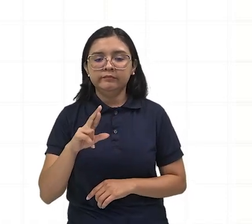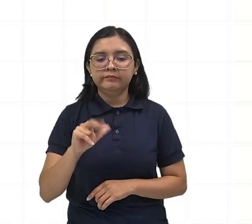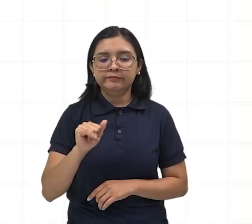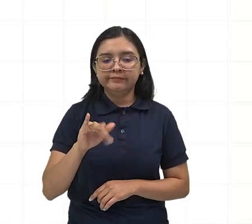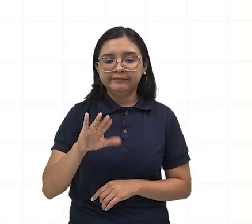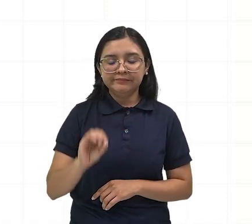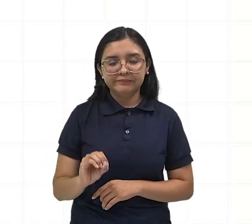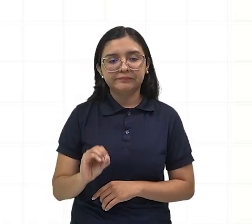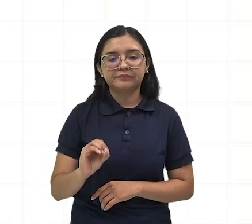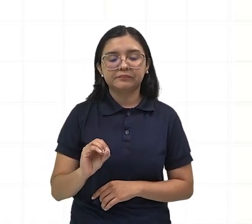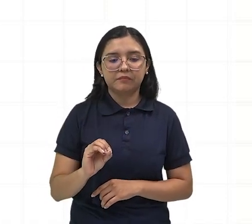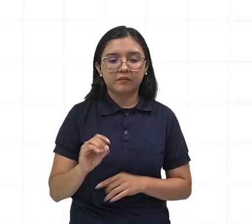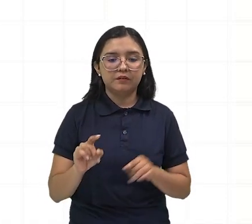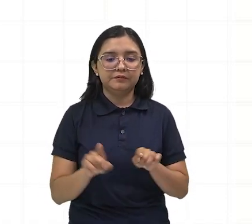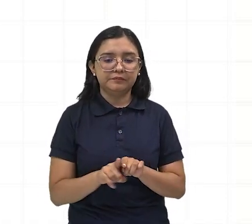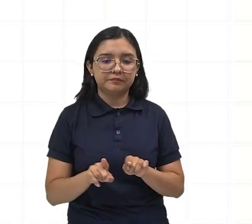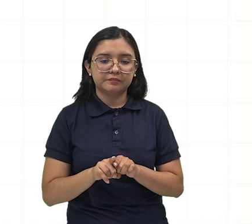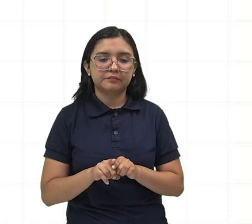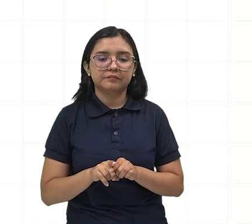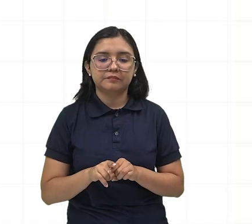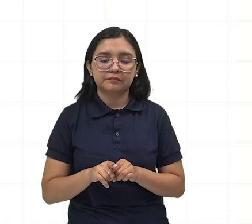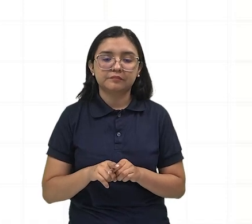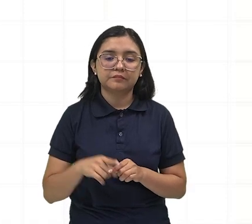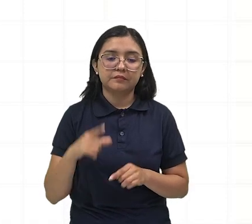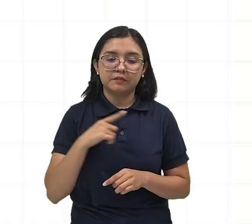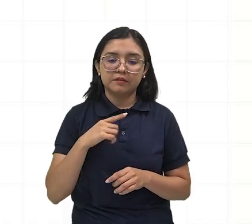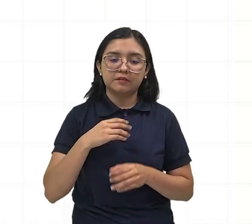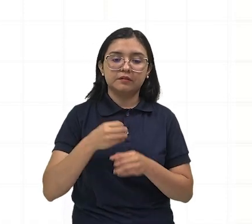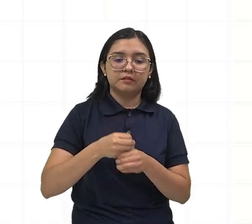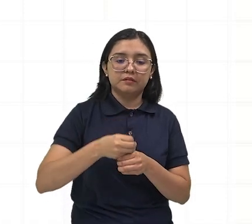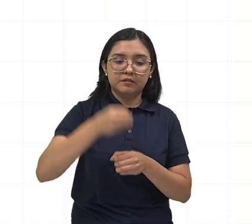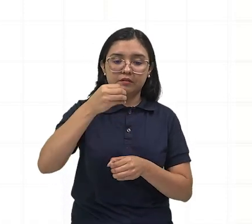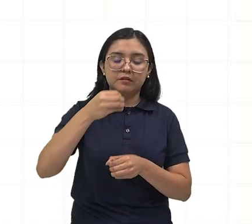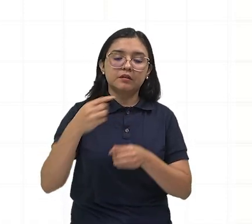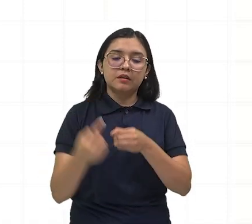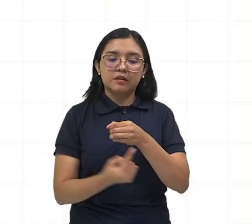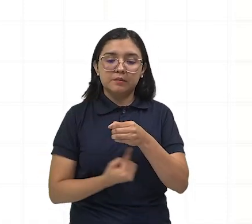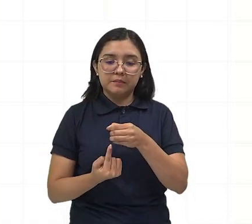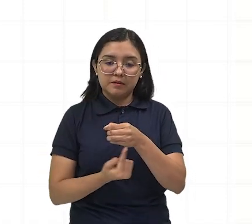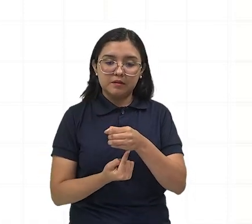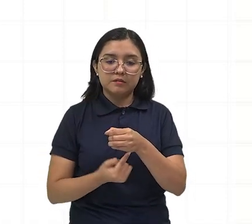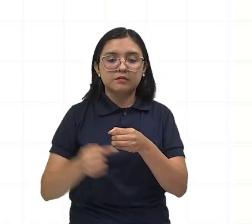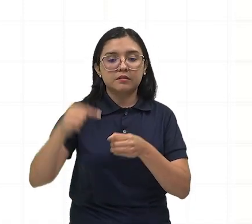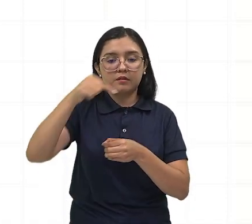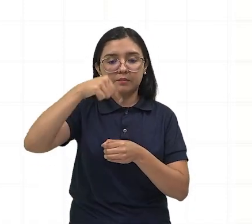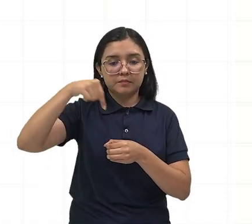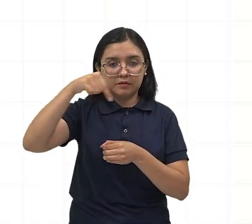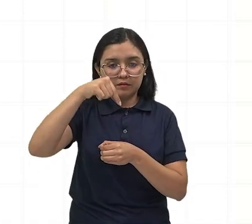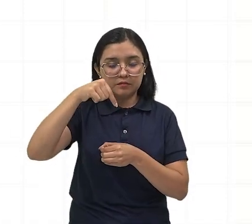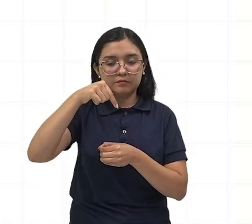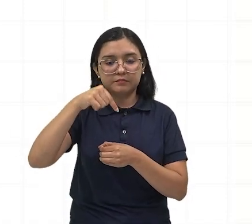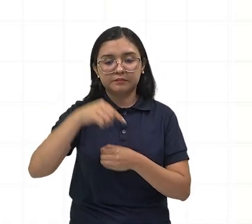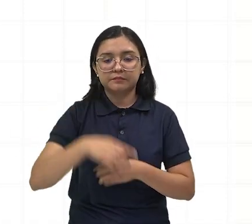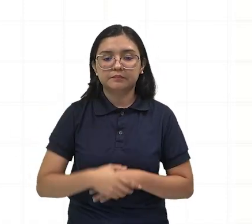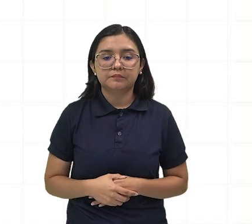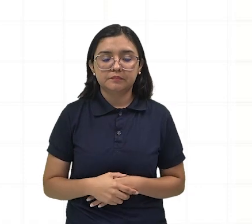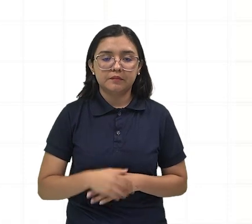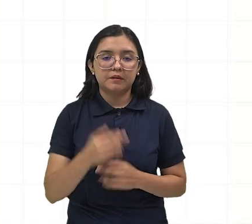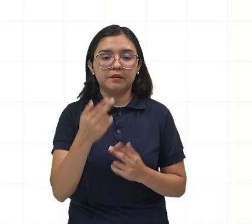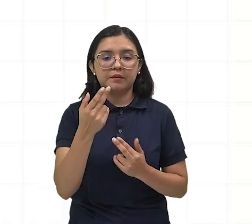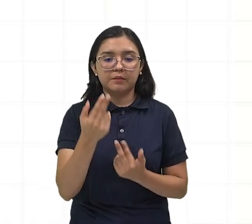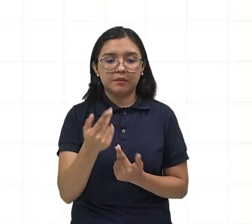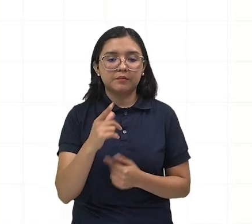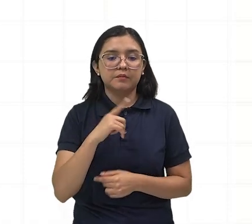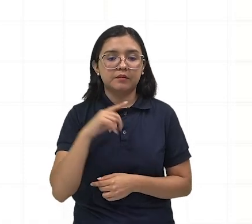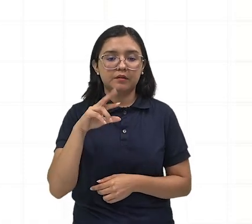raio, né? Cada base aqui, que são círculos congruentes, né? De tamanhos iguais, tem